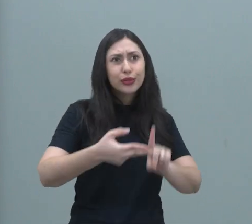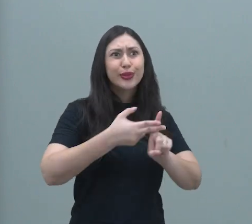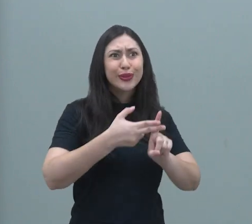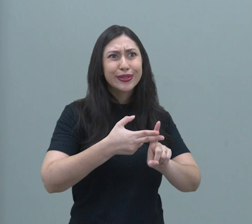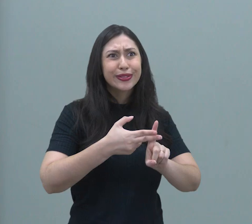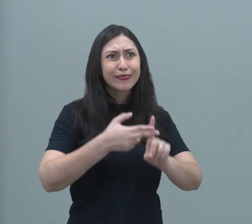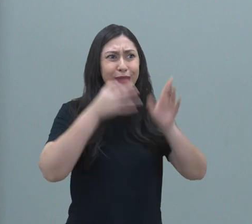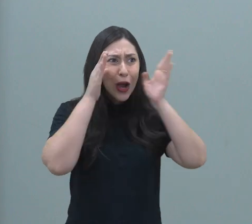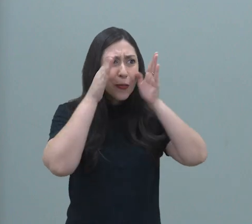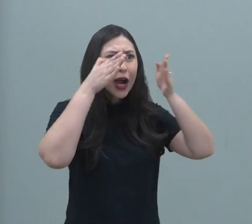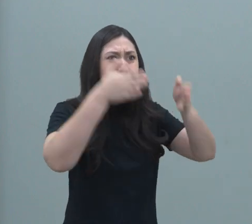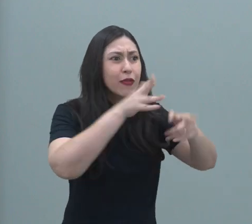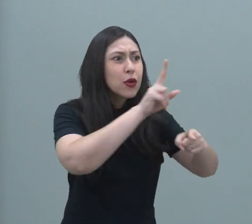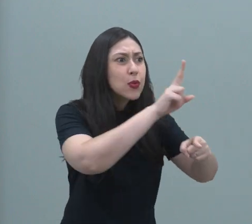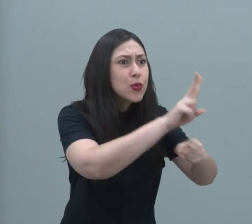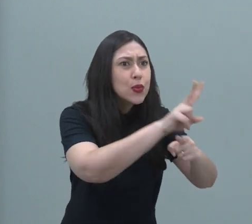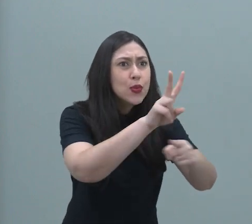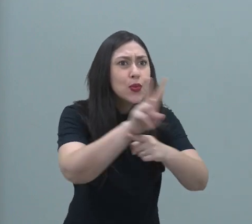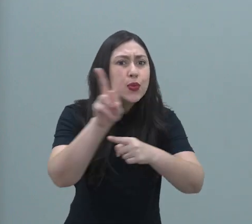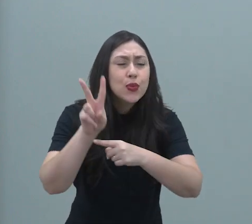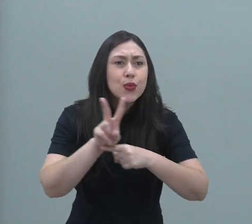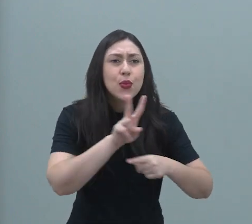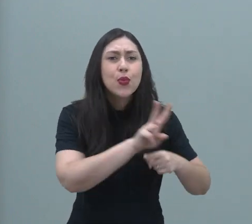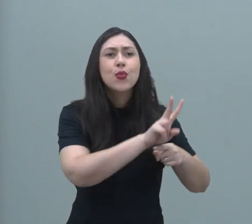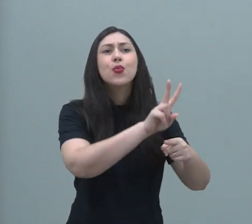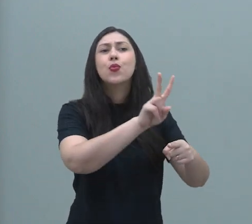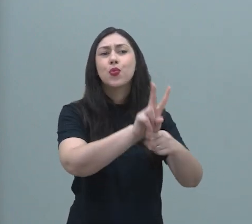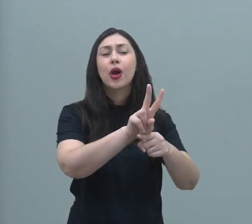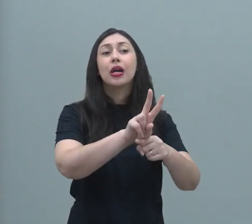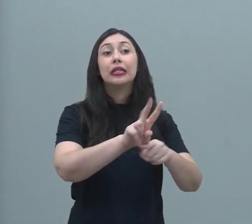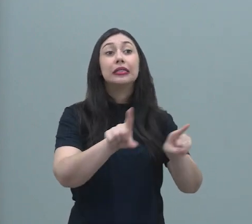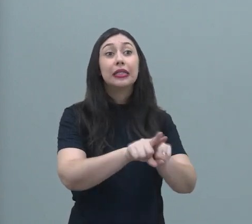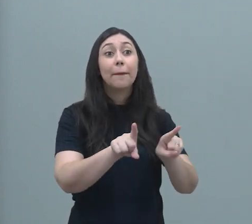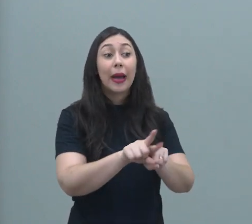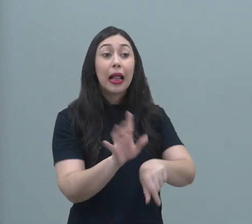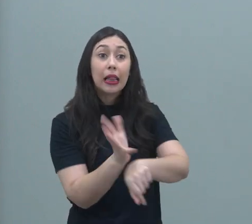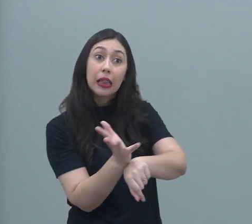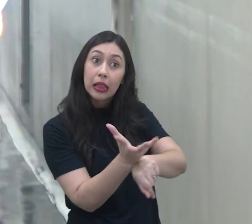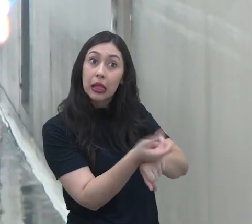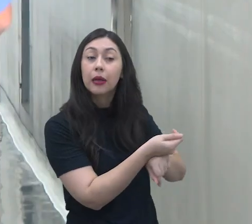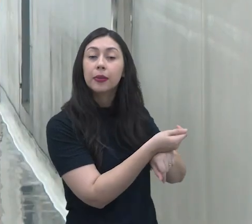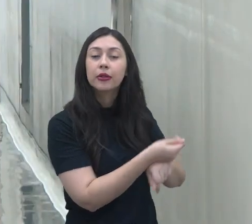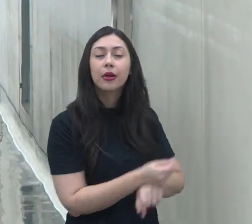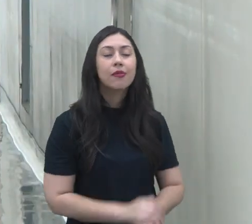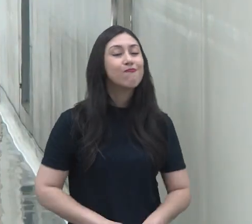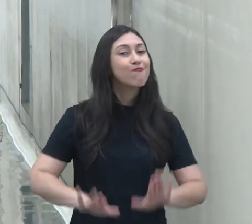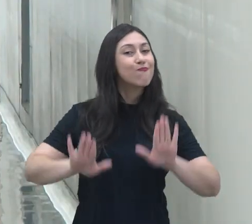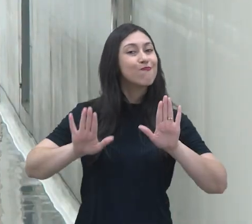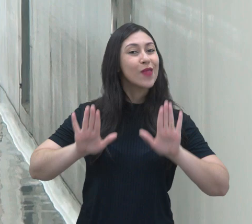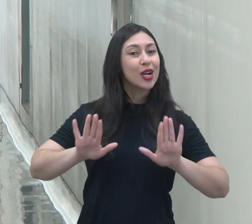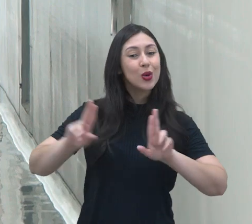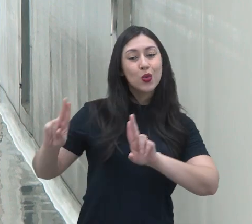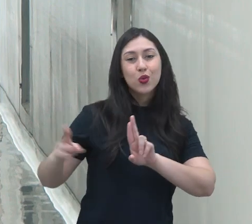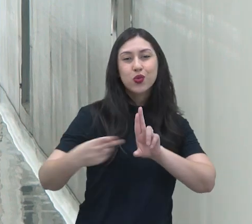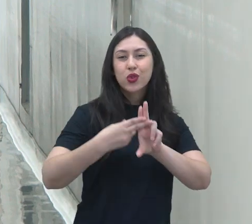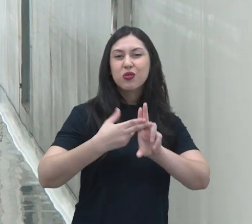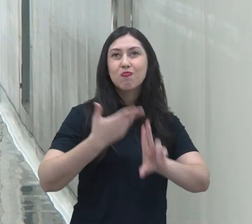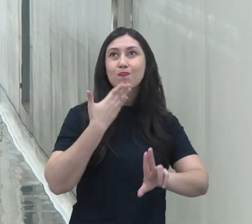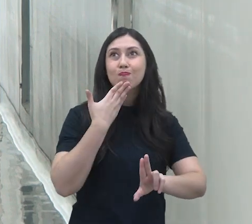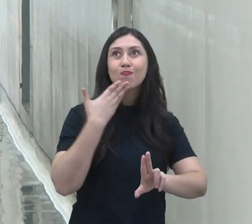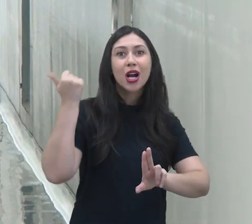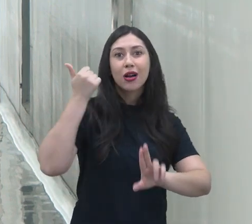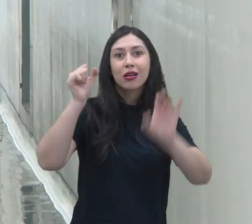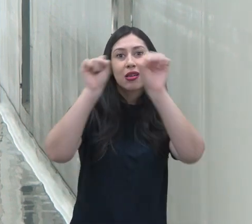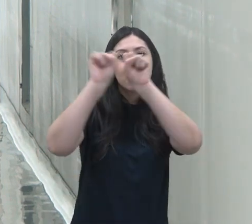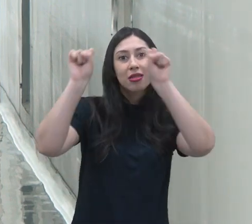que visam proteger as pessoas ali que assistem e dar celeridade nesses procedimentos. Mas se na teoria o SUS é um